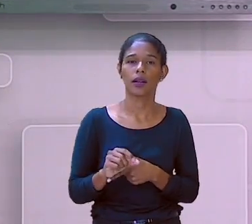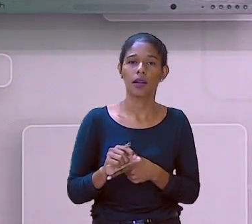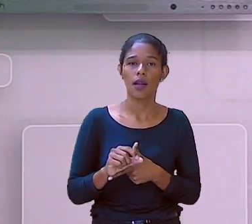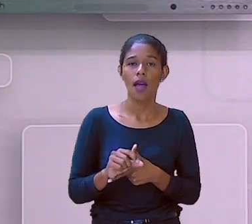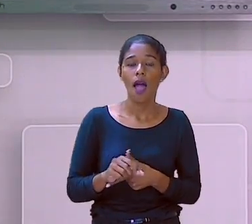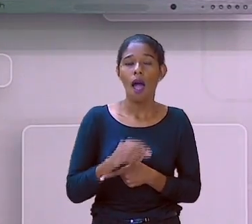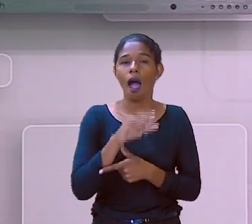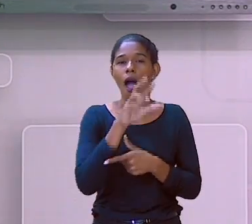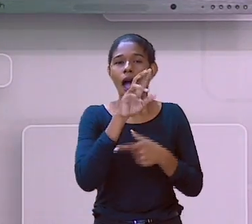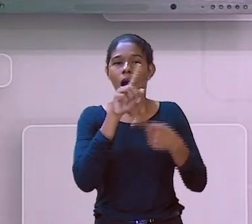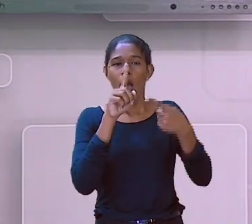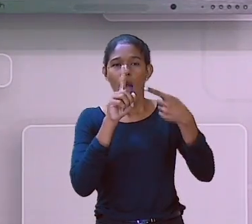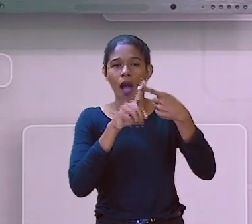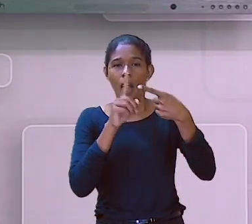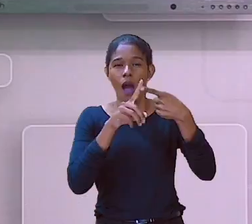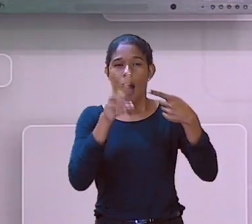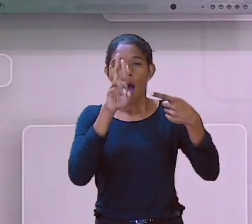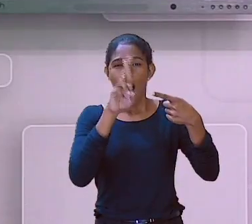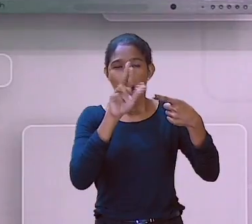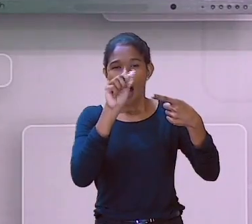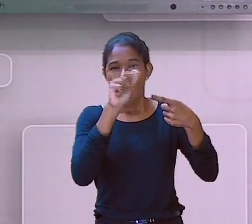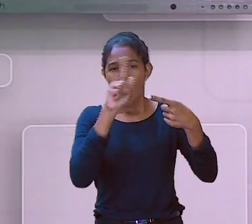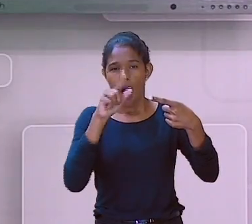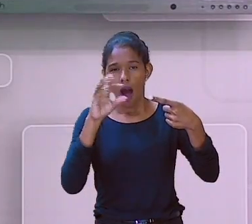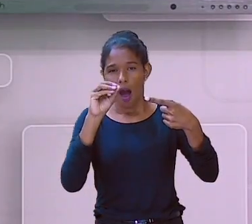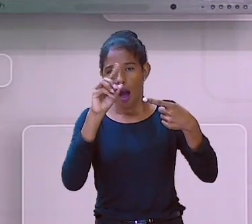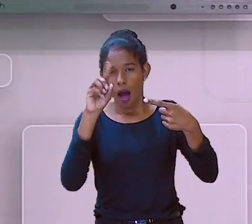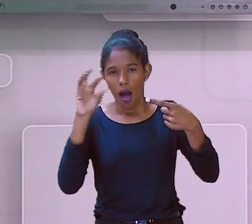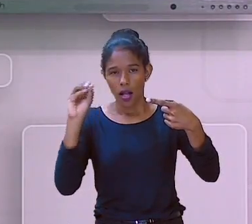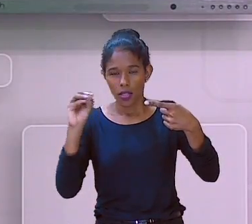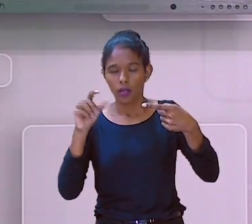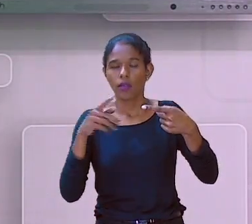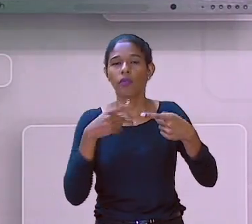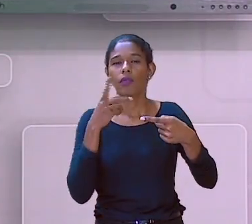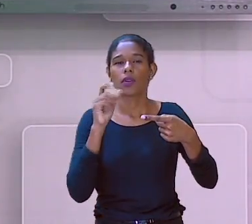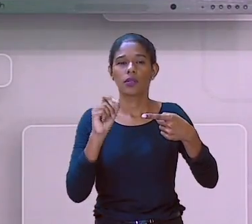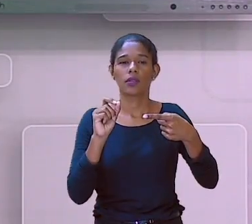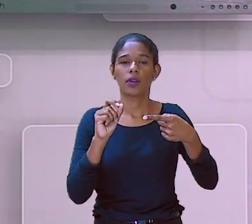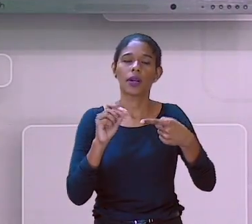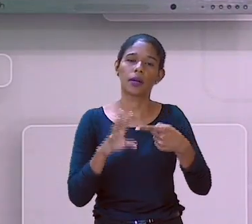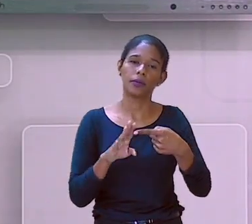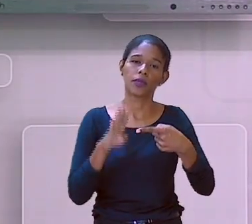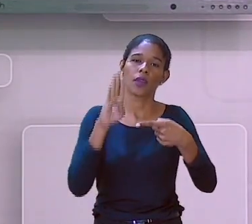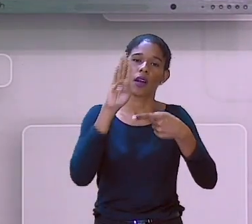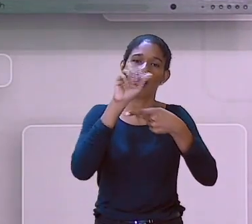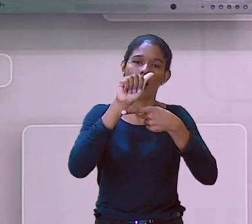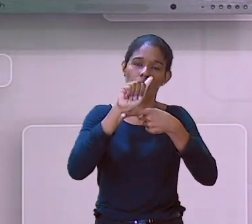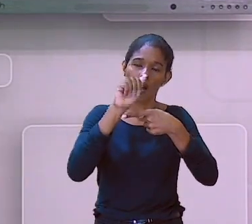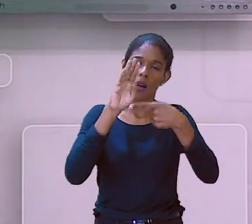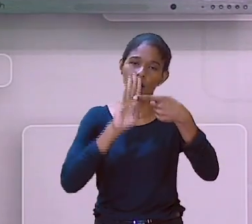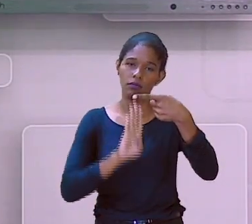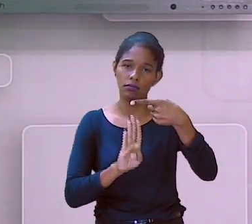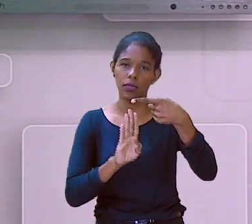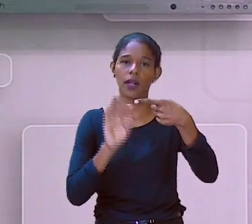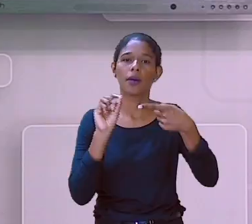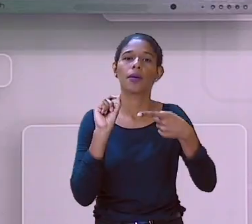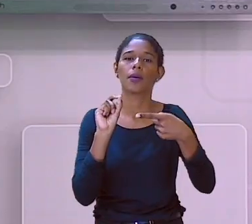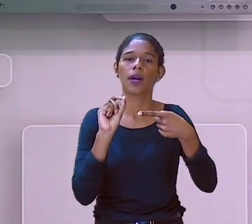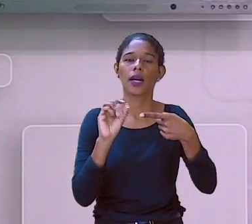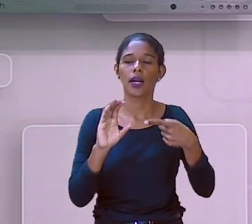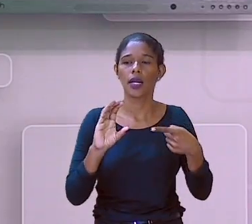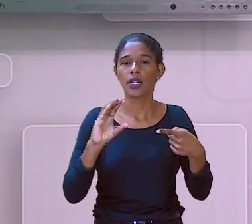falando um centímetro sobre centímetro, metro quadrado sobre metro quadrado e assim por